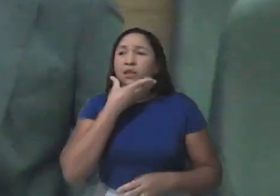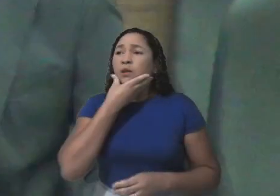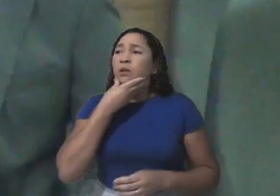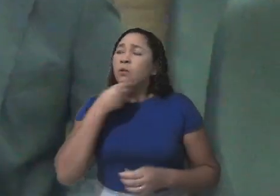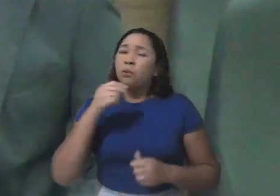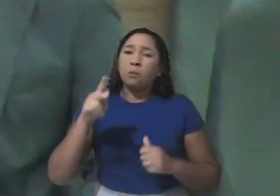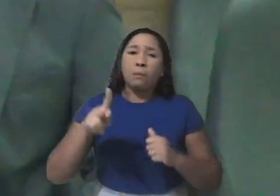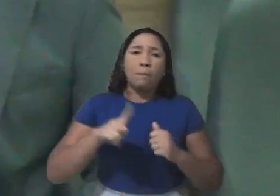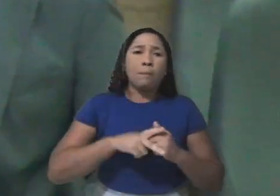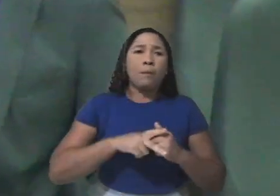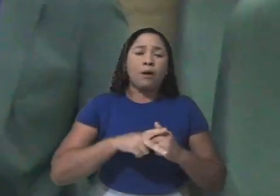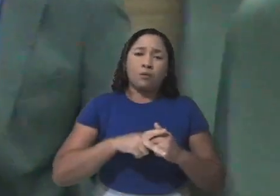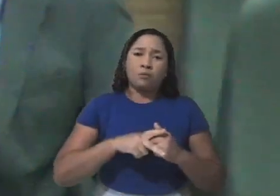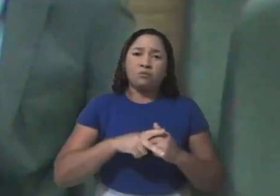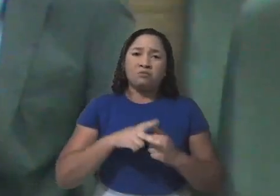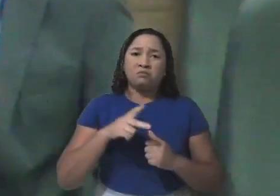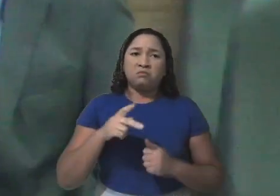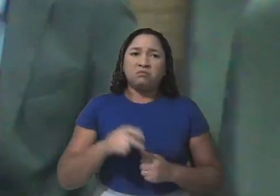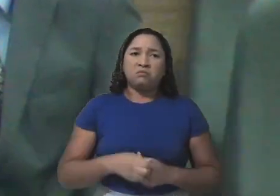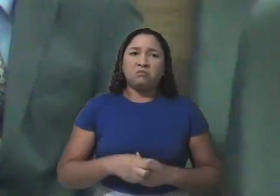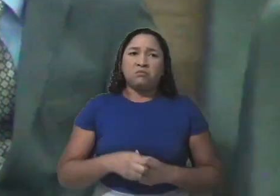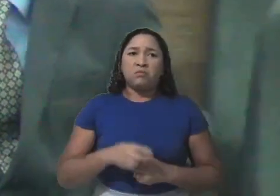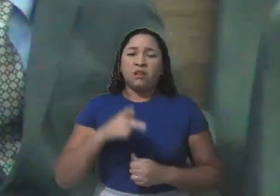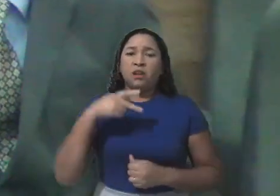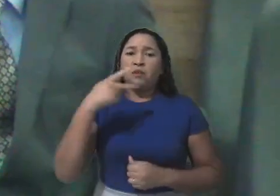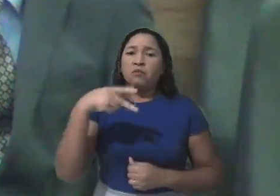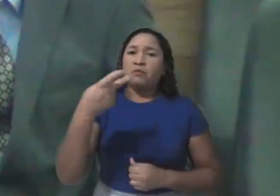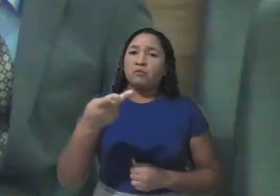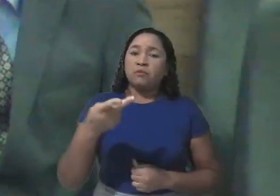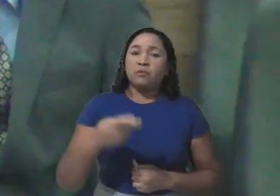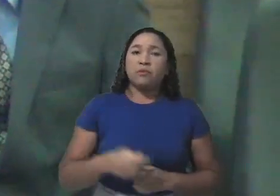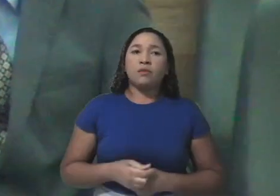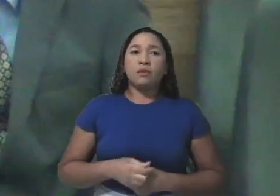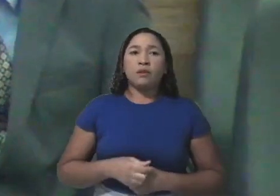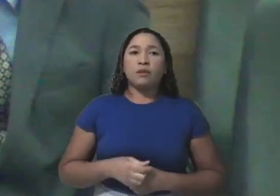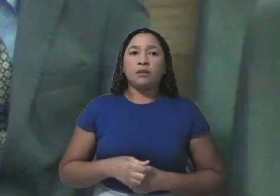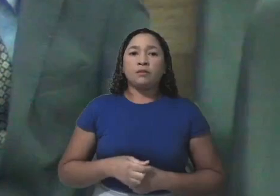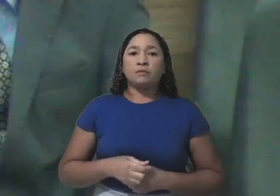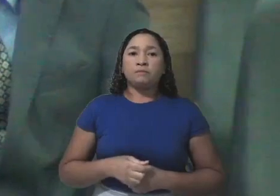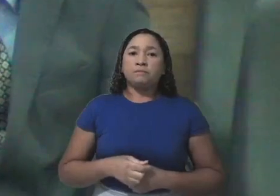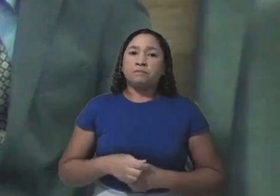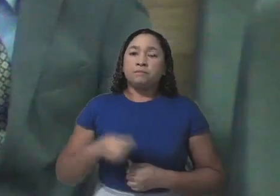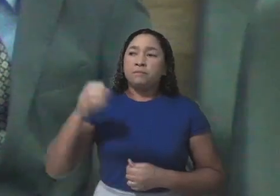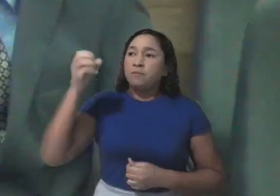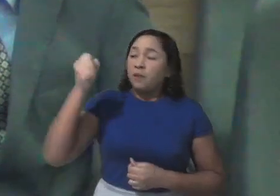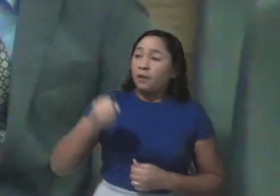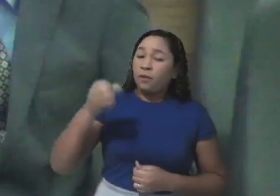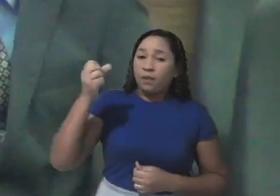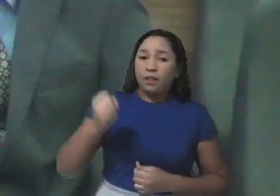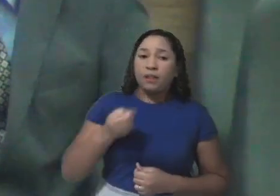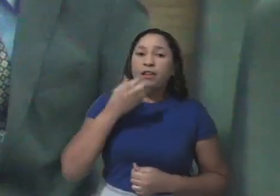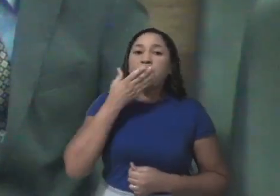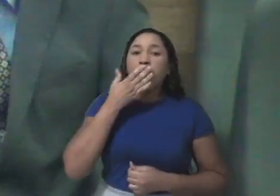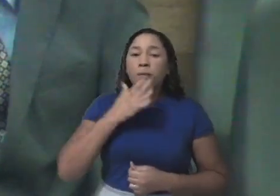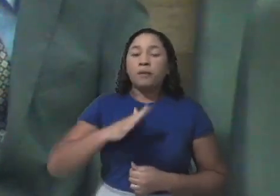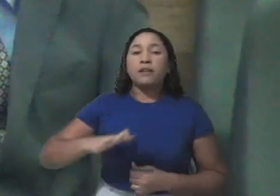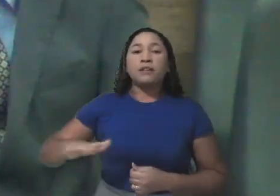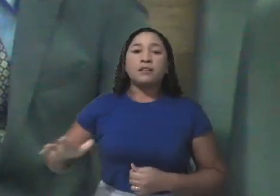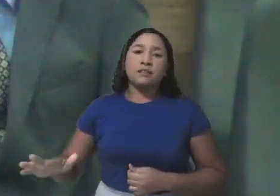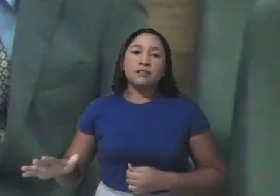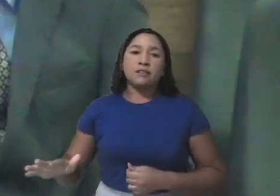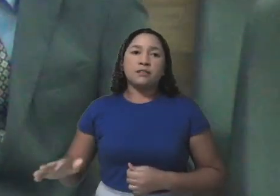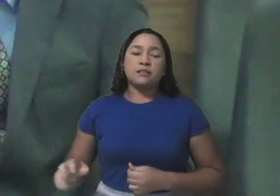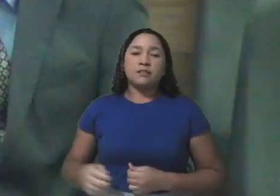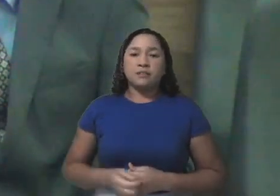leite racional, ou leite para crianças. Para que serve o leite para crianças? Para que a criança possa